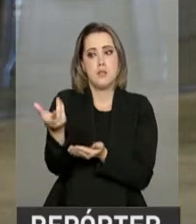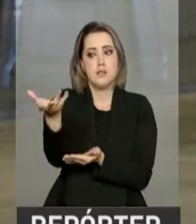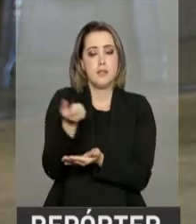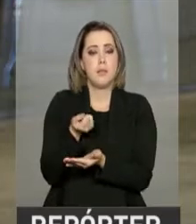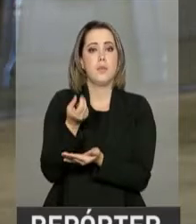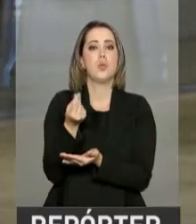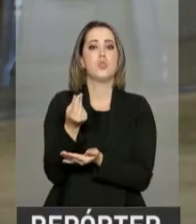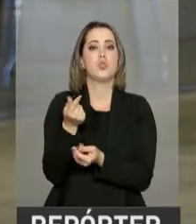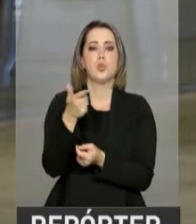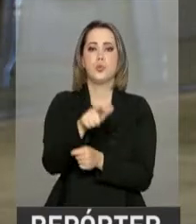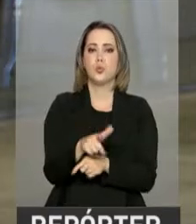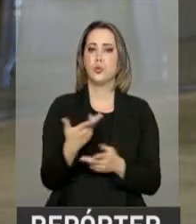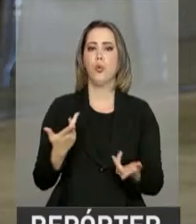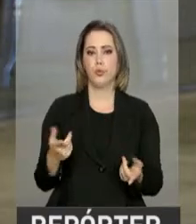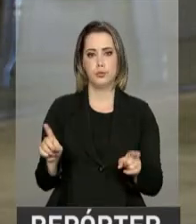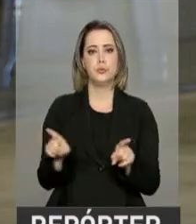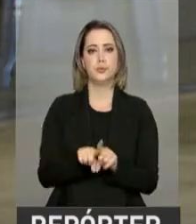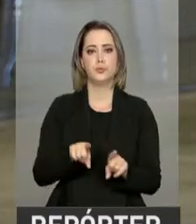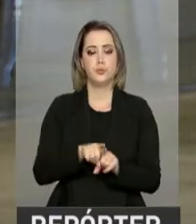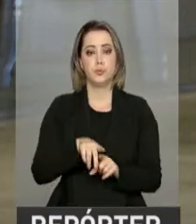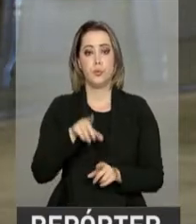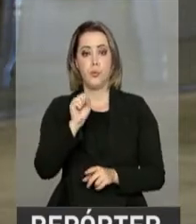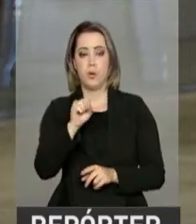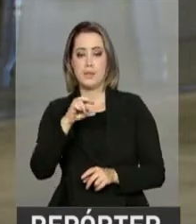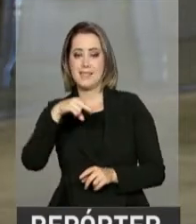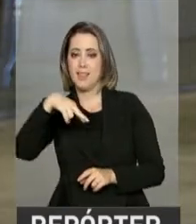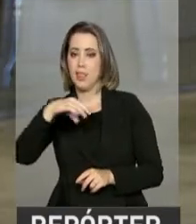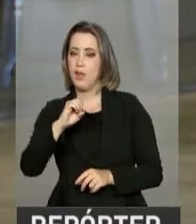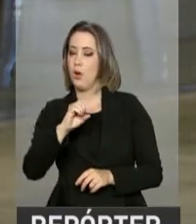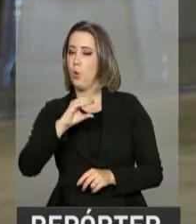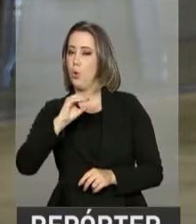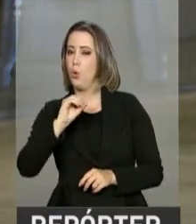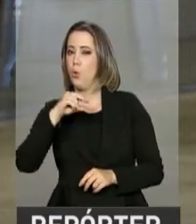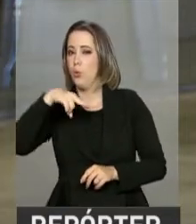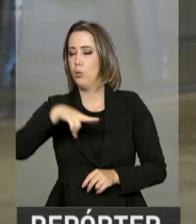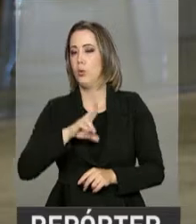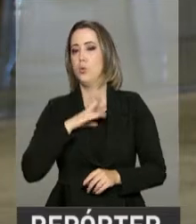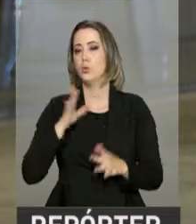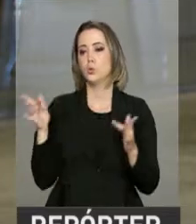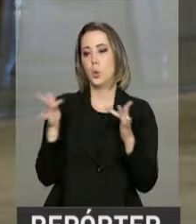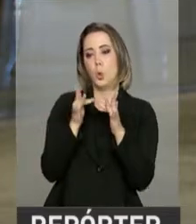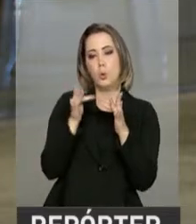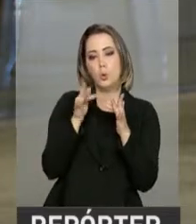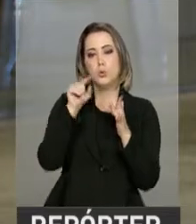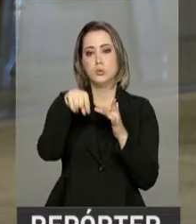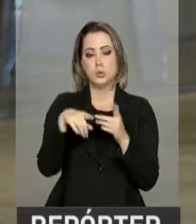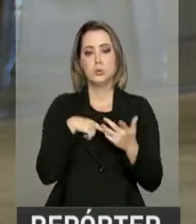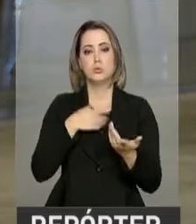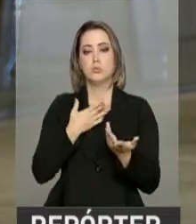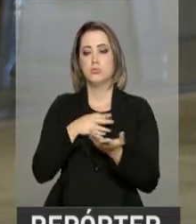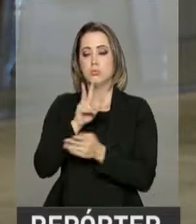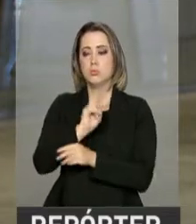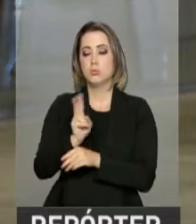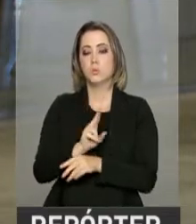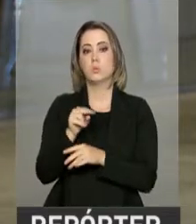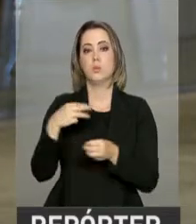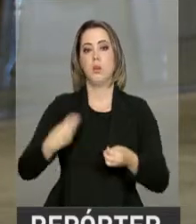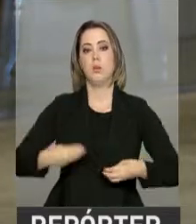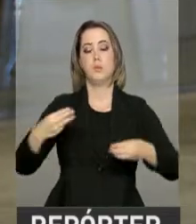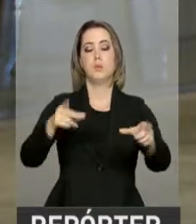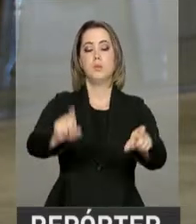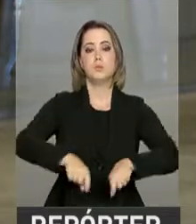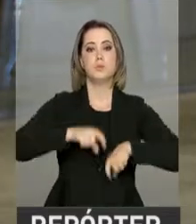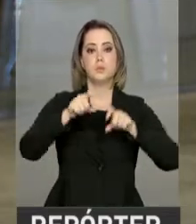também afirmou que está acompanhando o caso e está em contato com outros órgãos do governo ligados do assunto como o ministério da agricultura